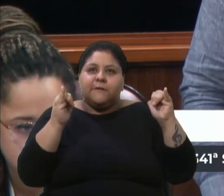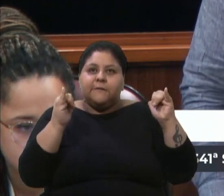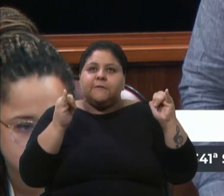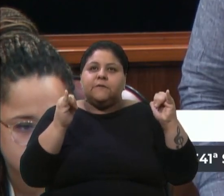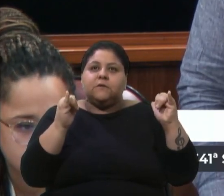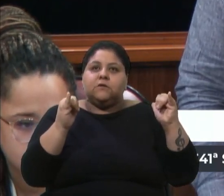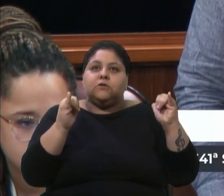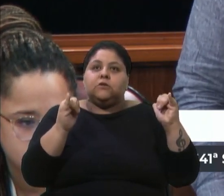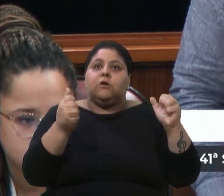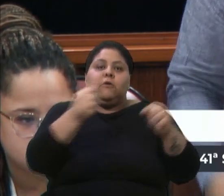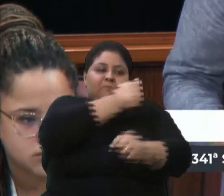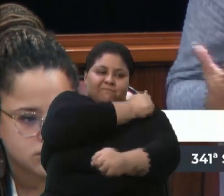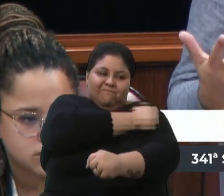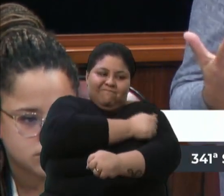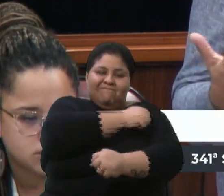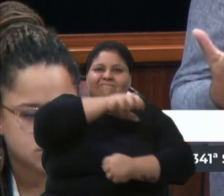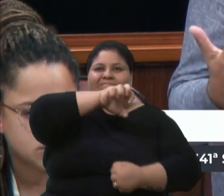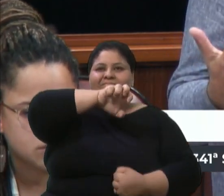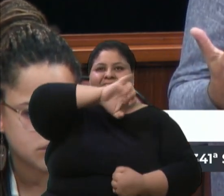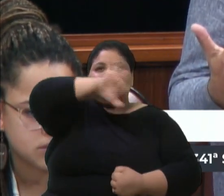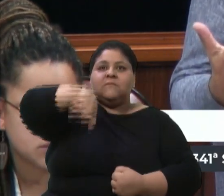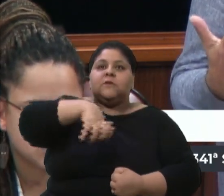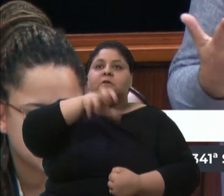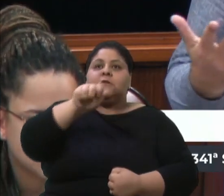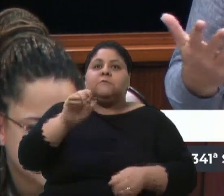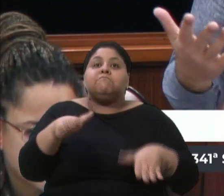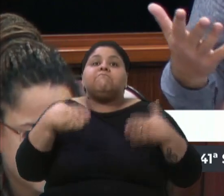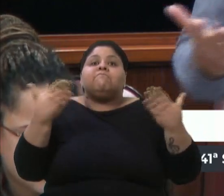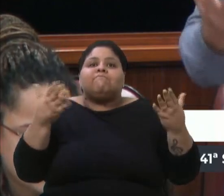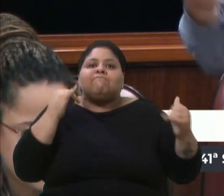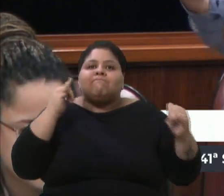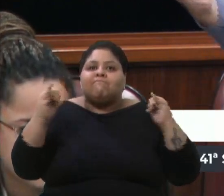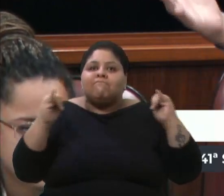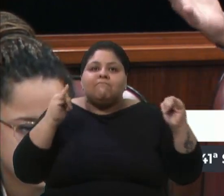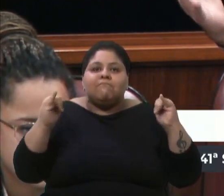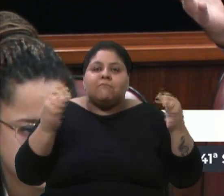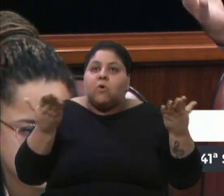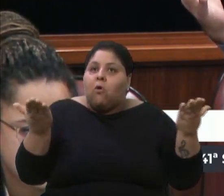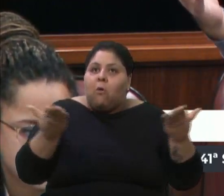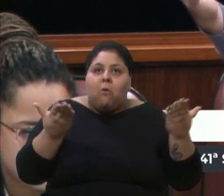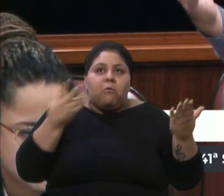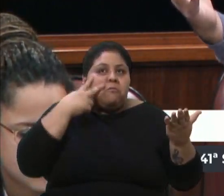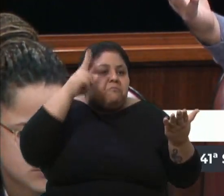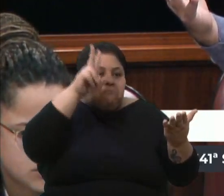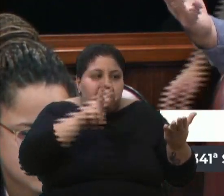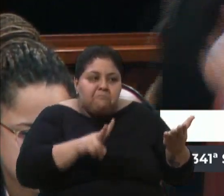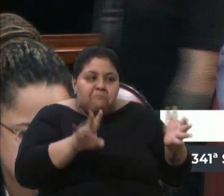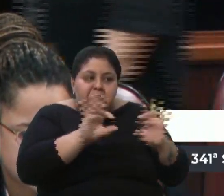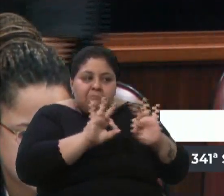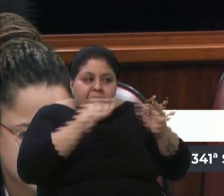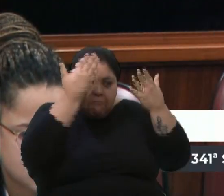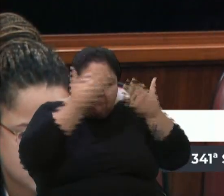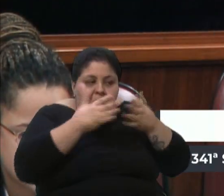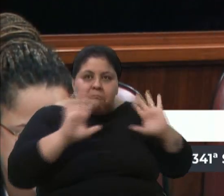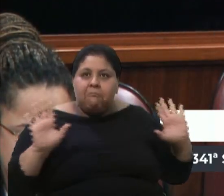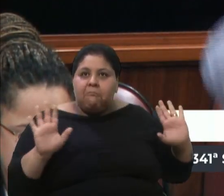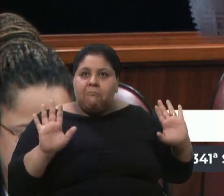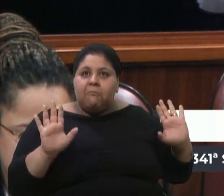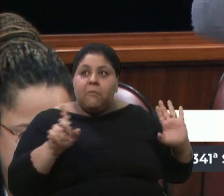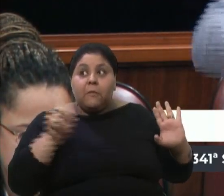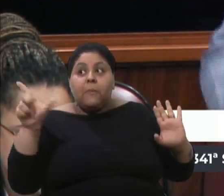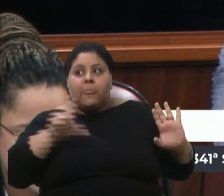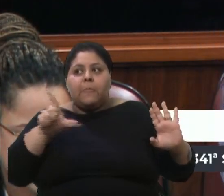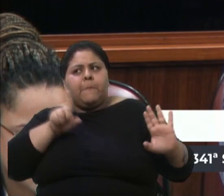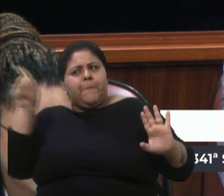para os estudantes da modalidade EJA. Onde é que estão esses ônibus? Porque eu não vi esses ônibus. Tem ônibus lá no Luciano Corsetti